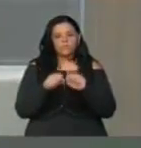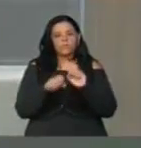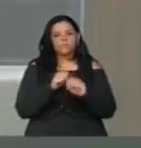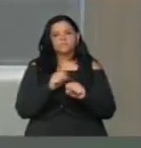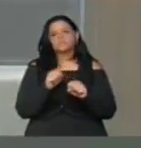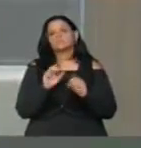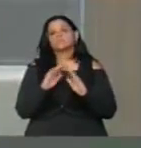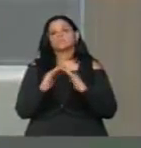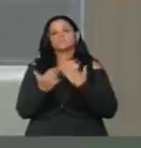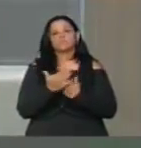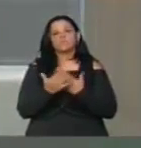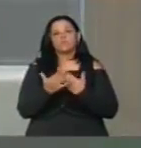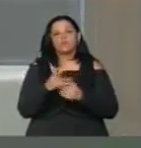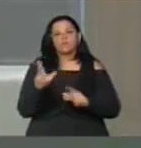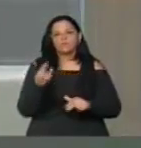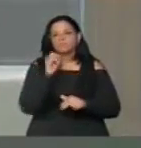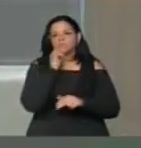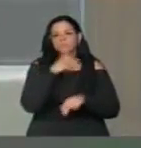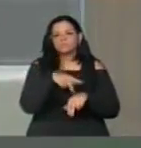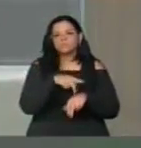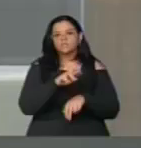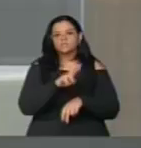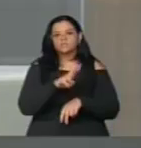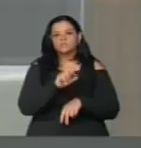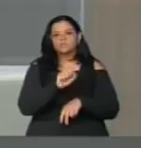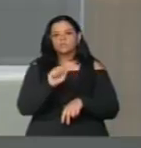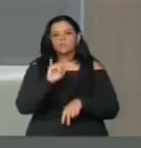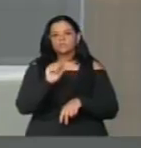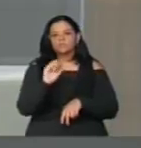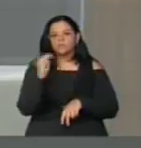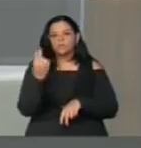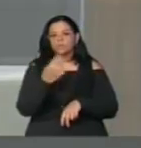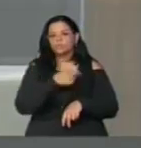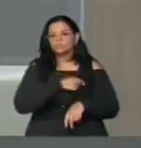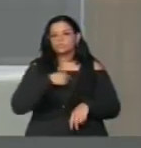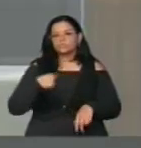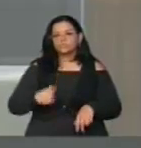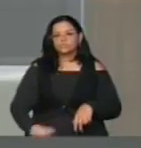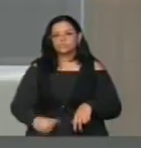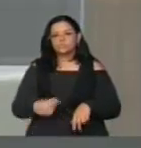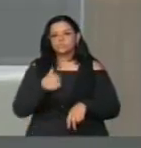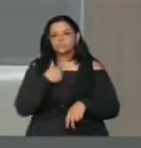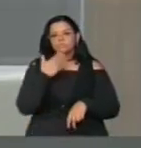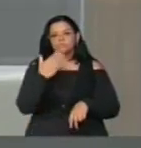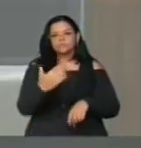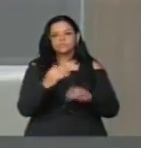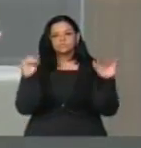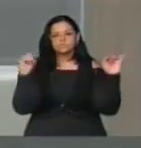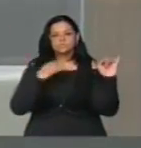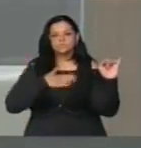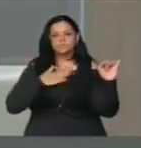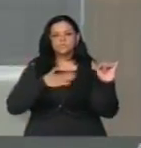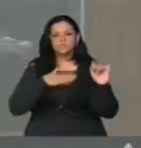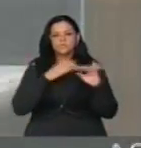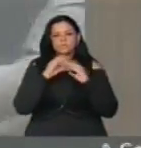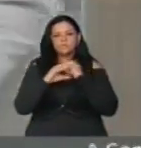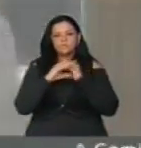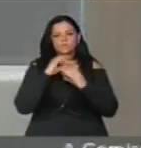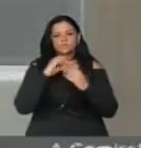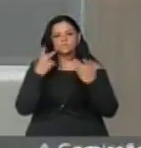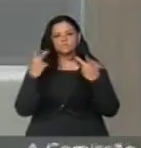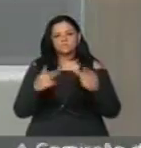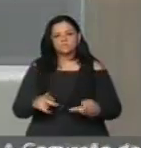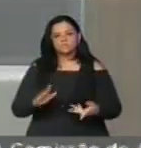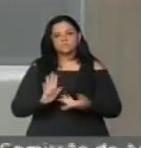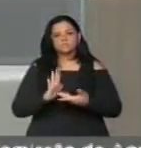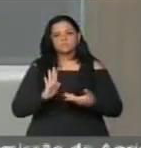China. Gostaria, senhor presidente, que desse ampla divulgação, complementando esse pronunciamento, e mais uma vez, parabenizando o professor pelo